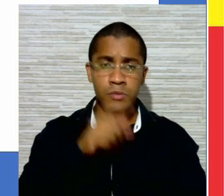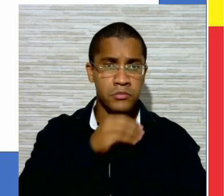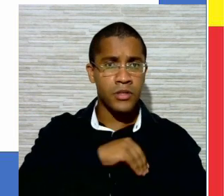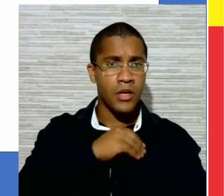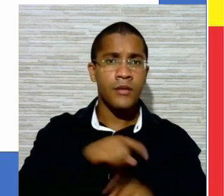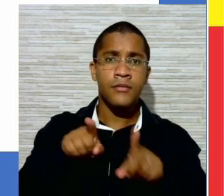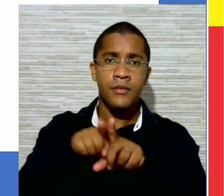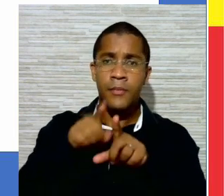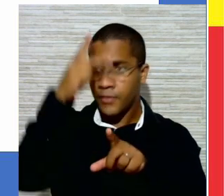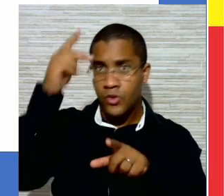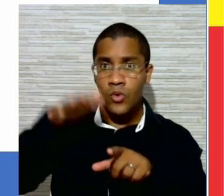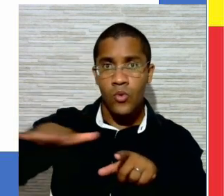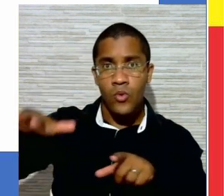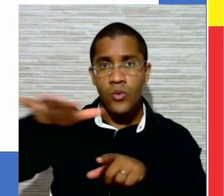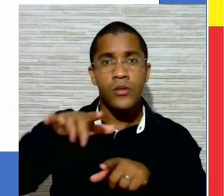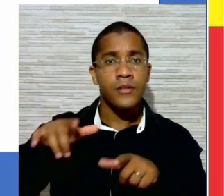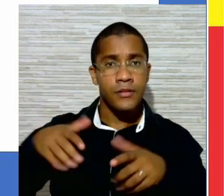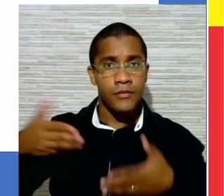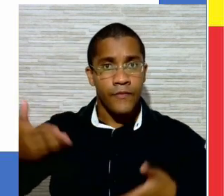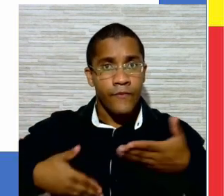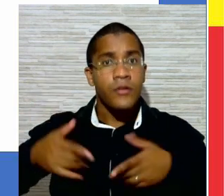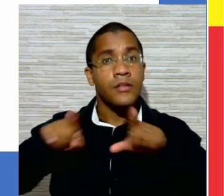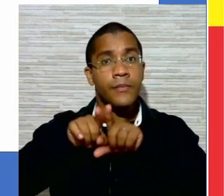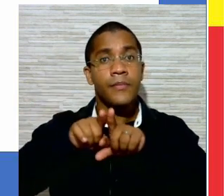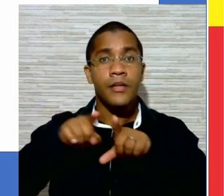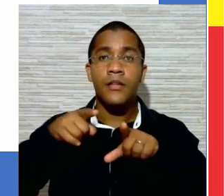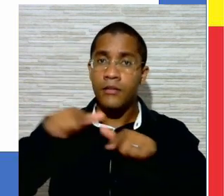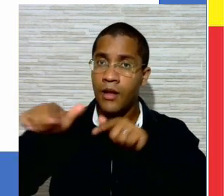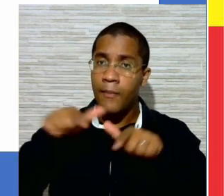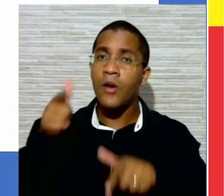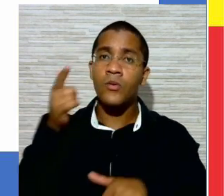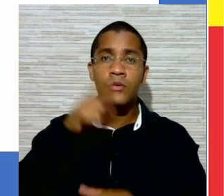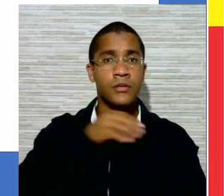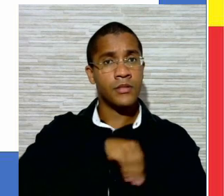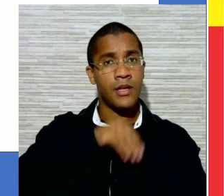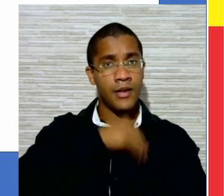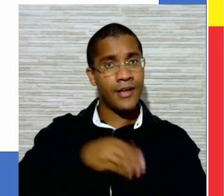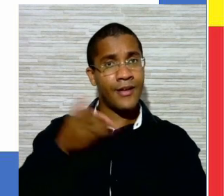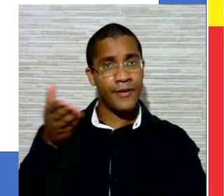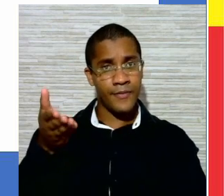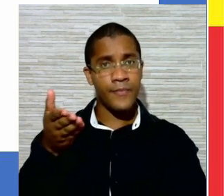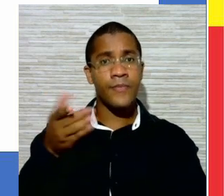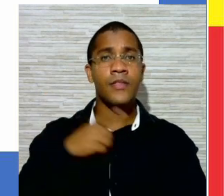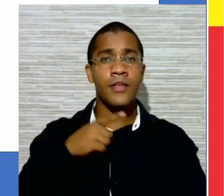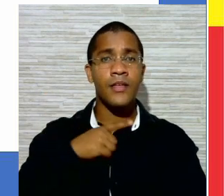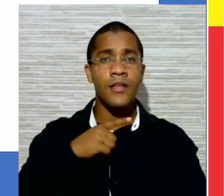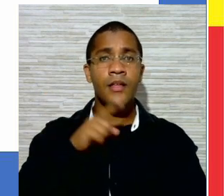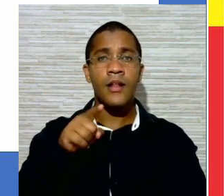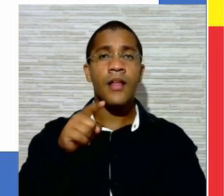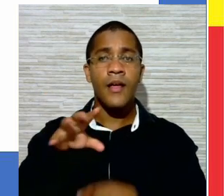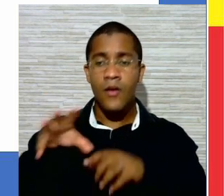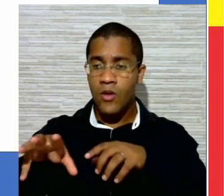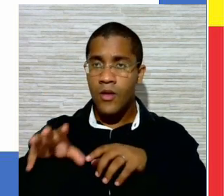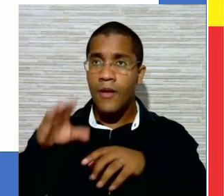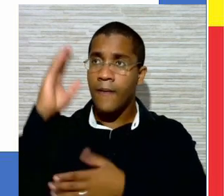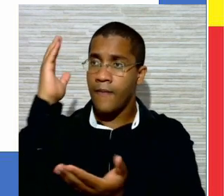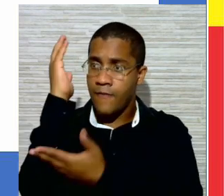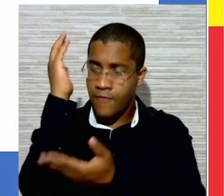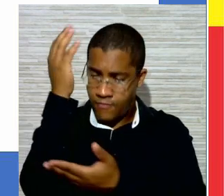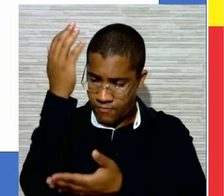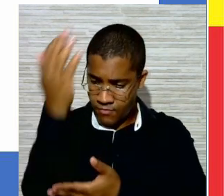como outros funcionários também que trabalhem nessa fábrica de móveis, tá? Então, essa extração de madeira até